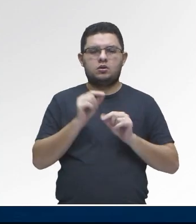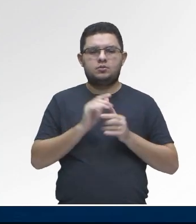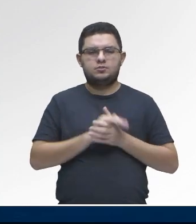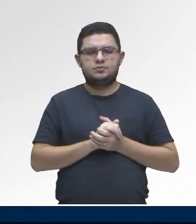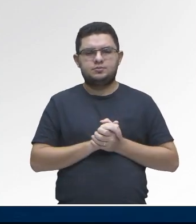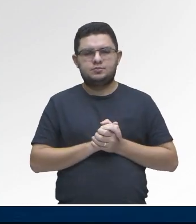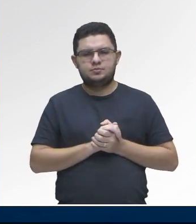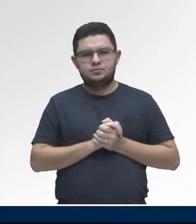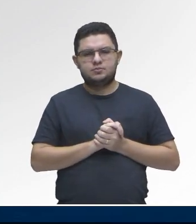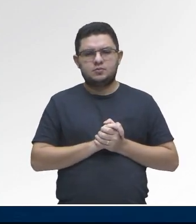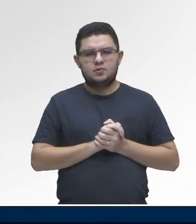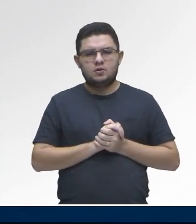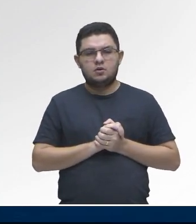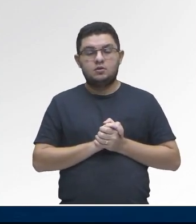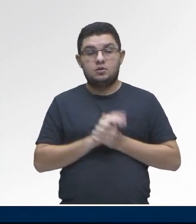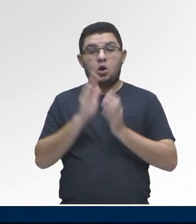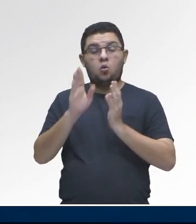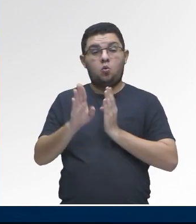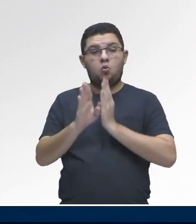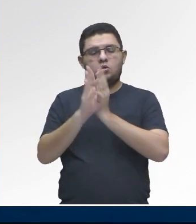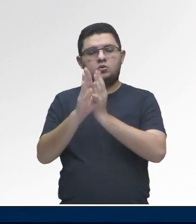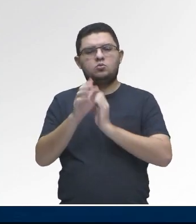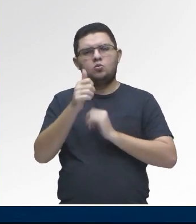Esse 164 que nós encontramos,